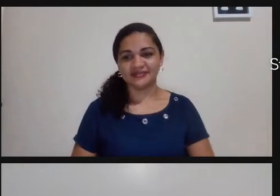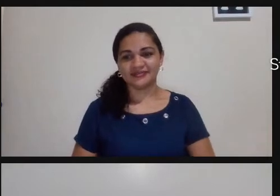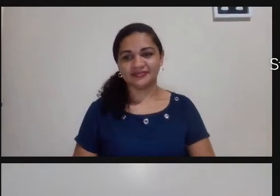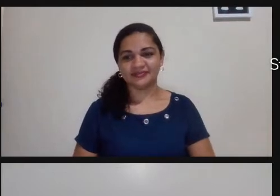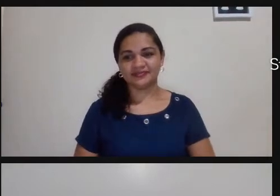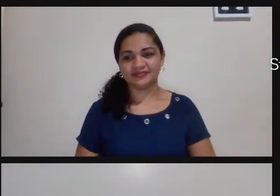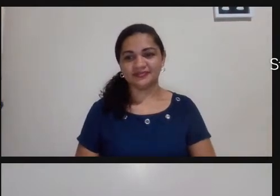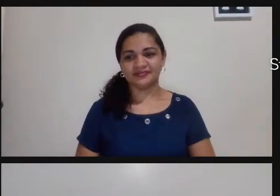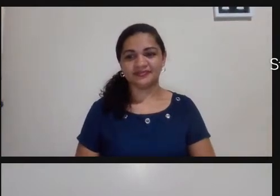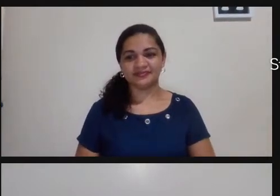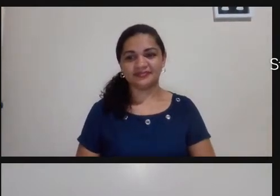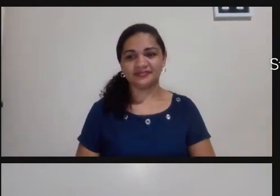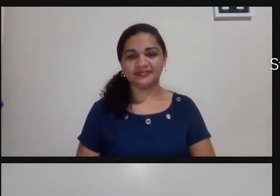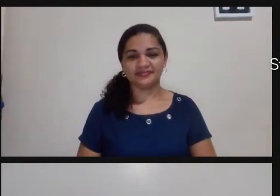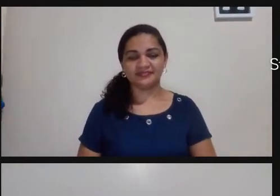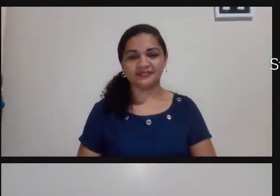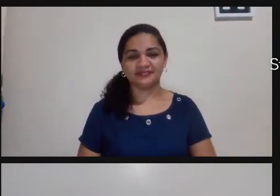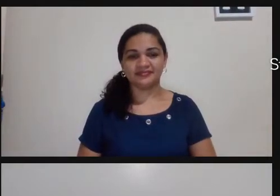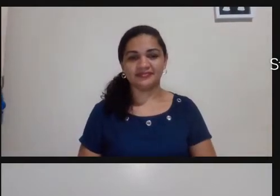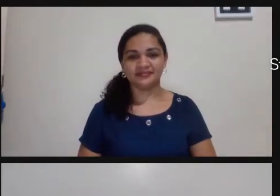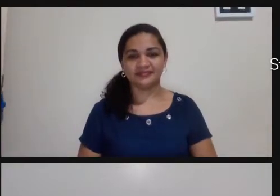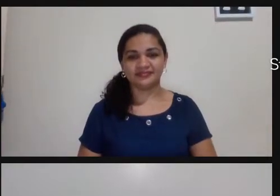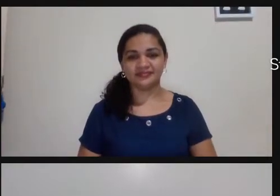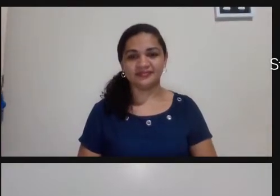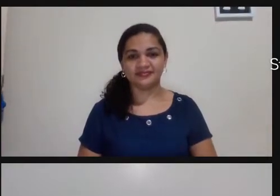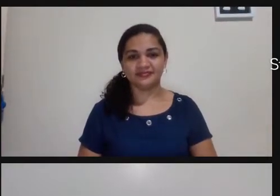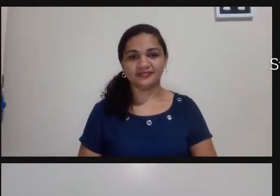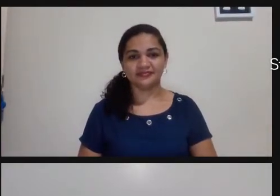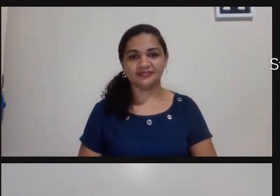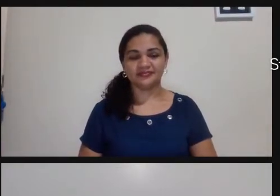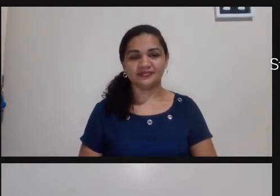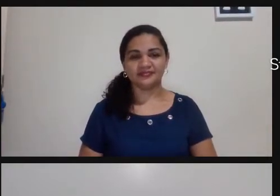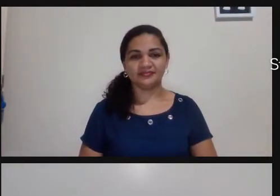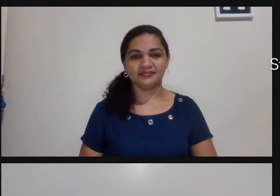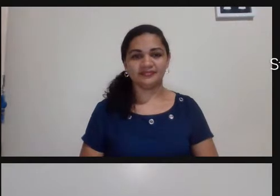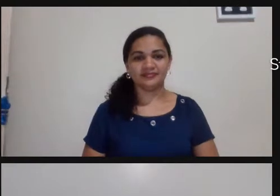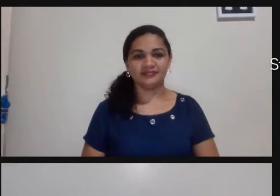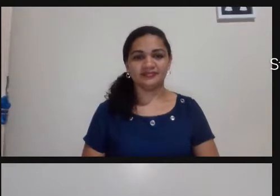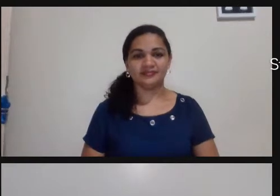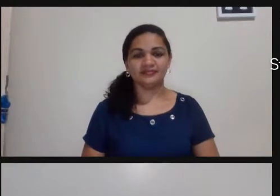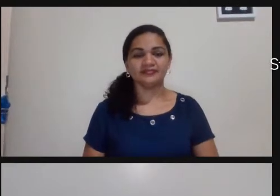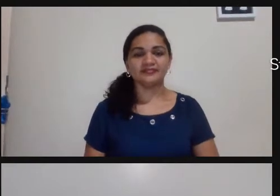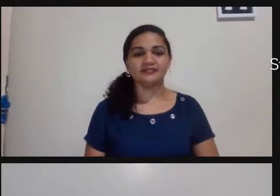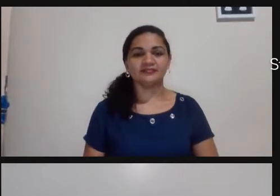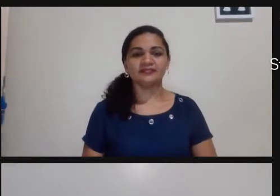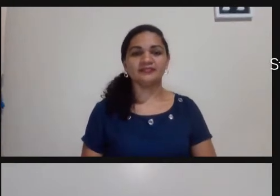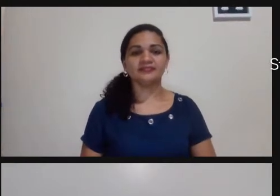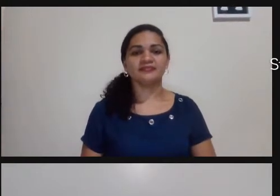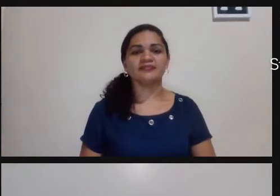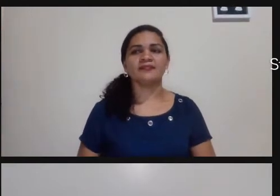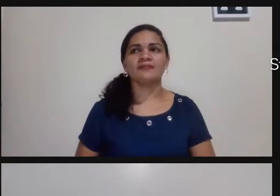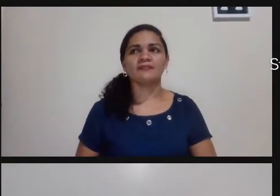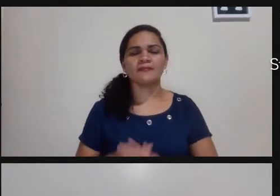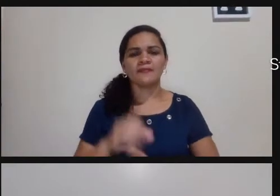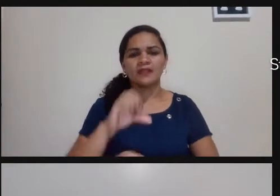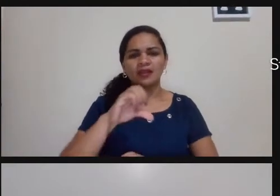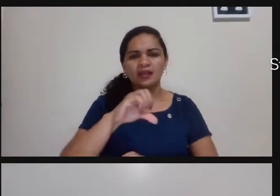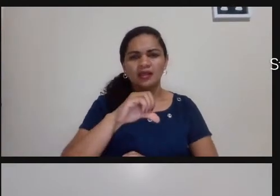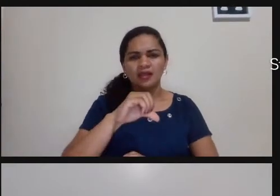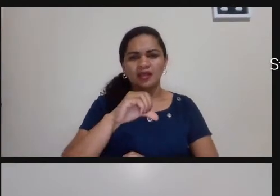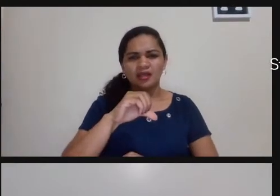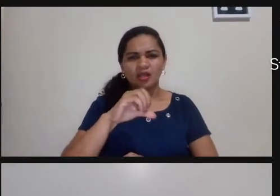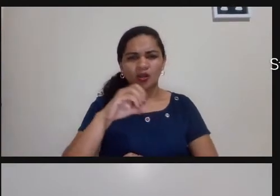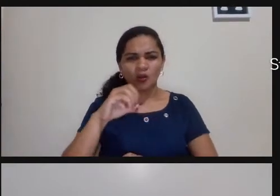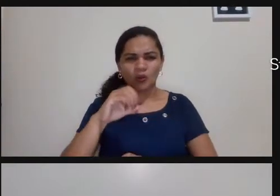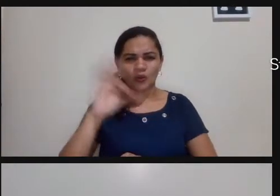Larissa é o seguinte Wellington quiser me corrigir também me corrija é 90 mais 90 porcento do